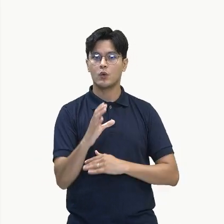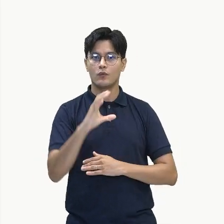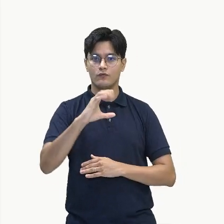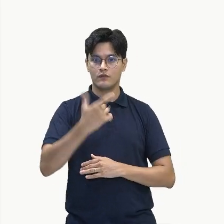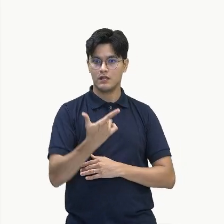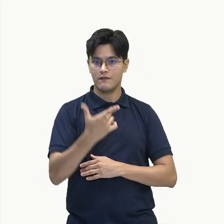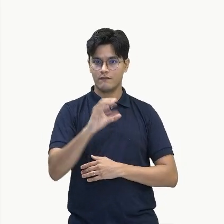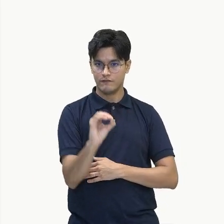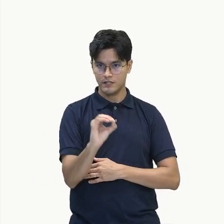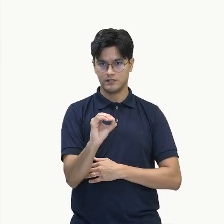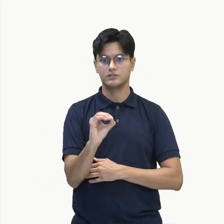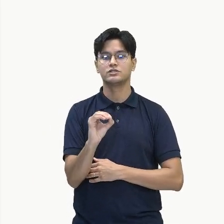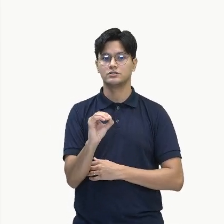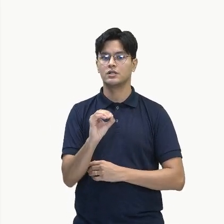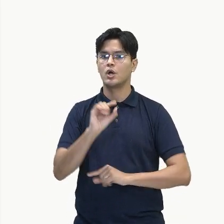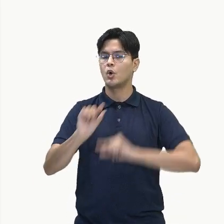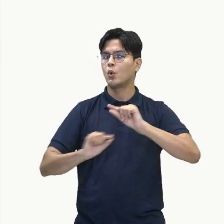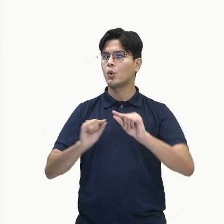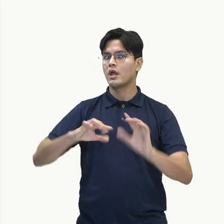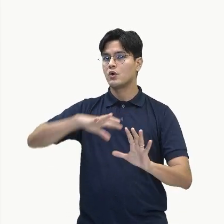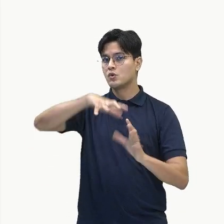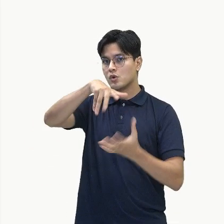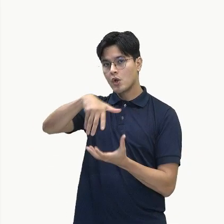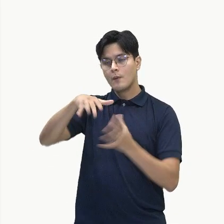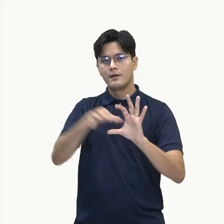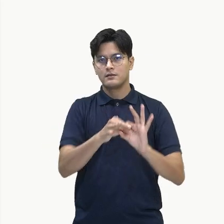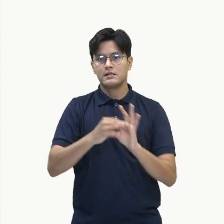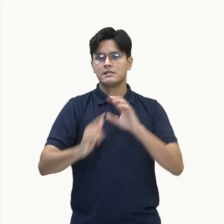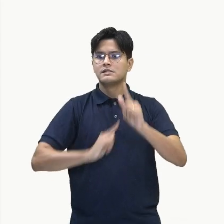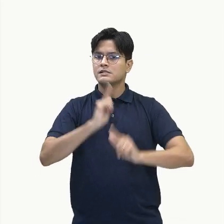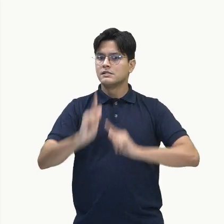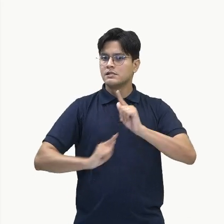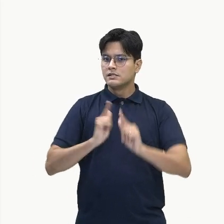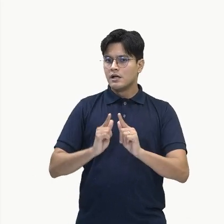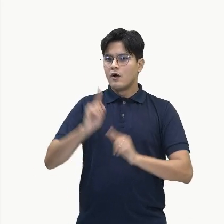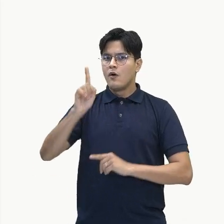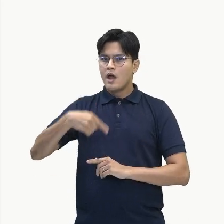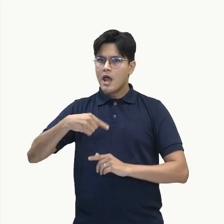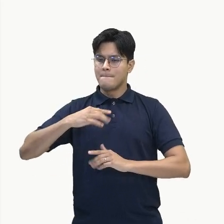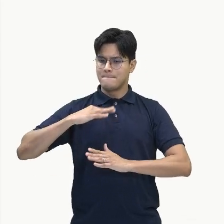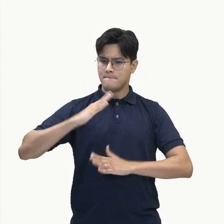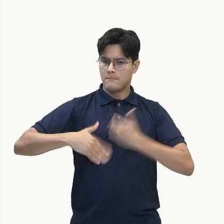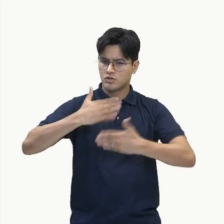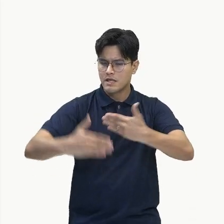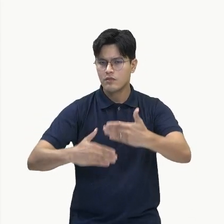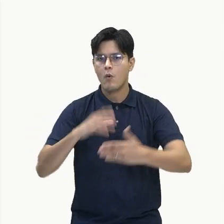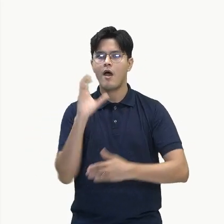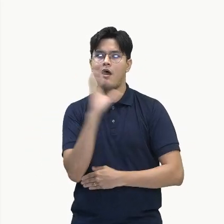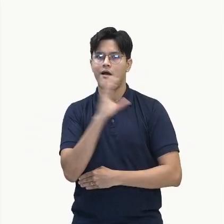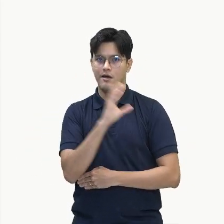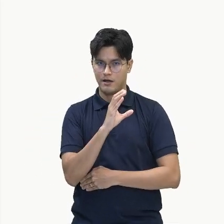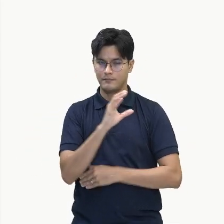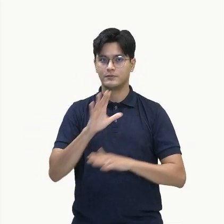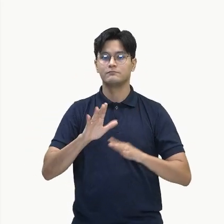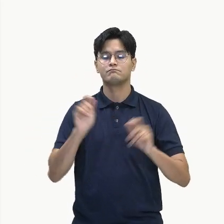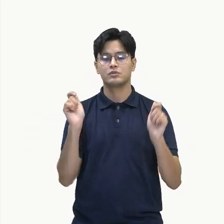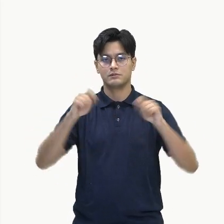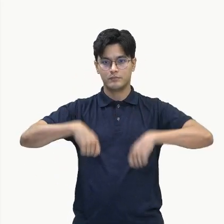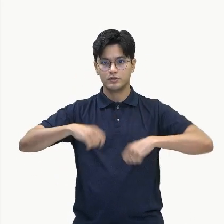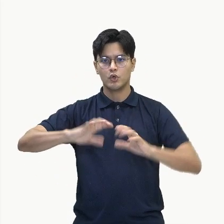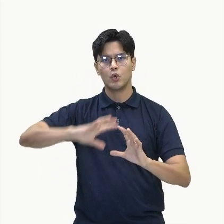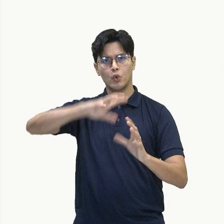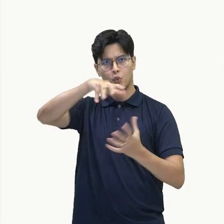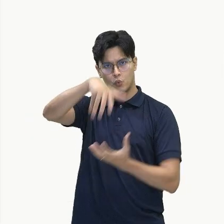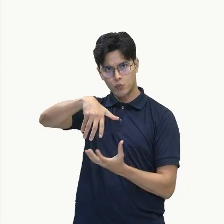global acelerado que a gente conhece hoje. E proporcionou essa realidade que a gente tem, de um mundo extremamente